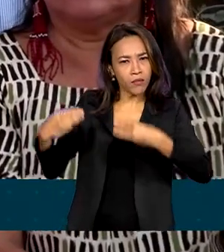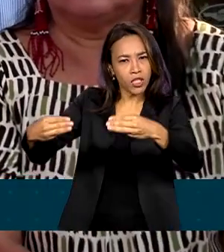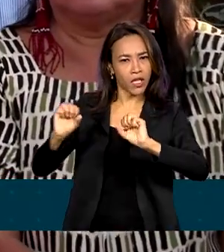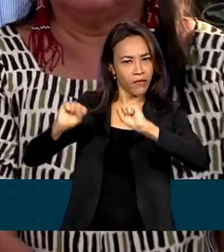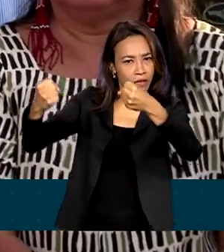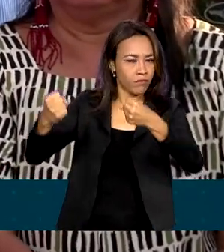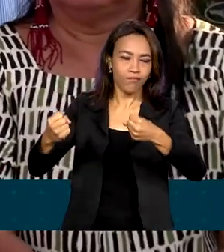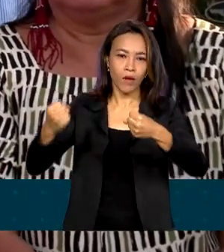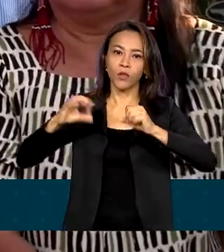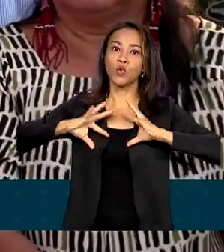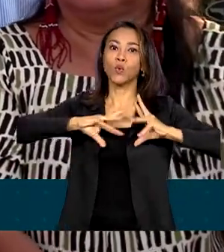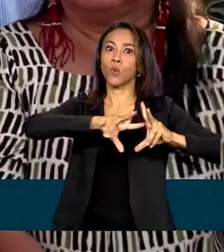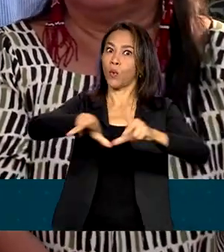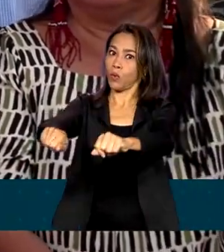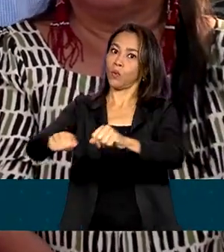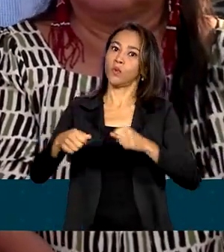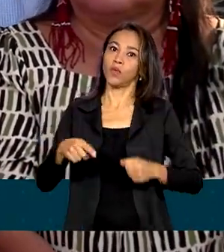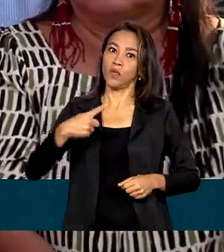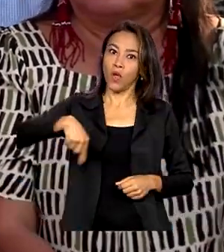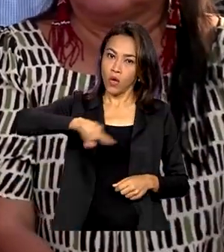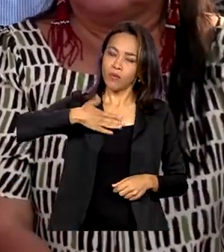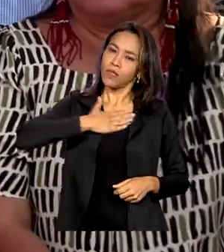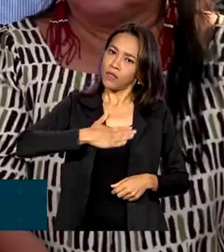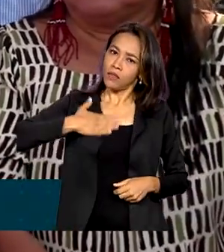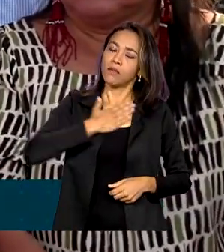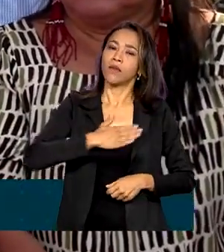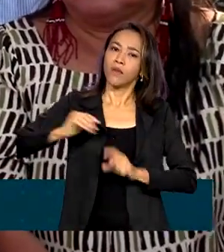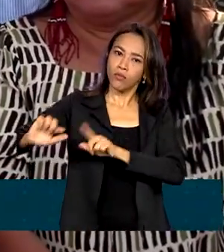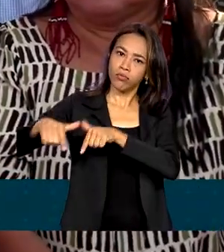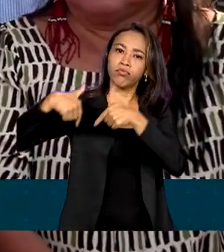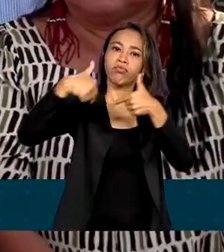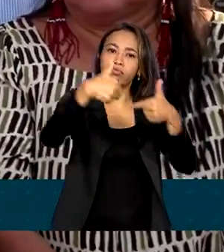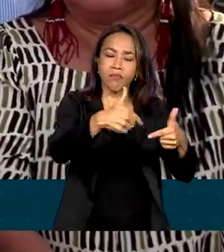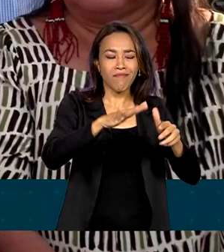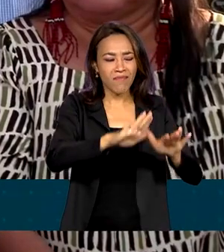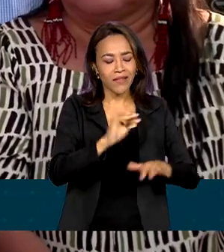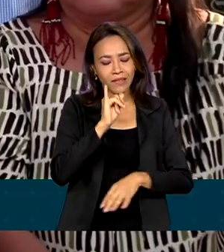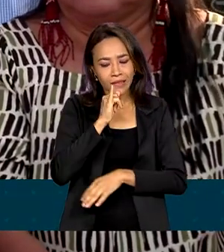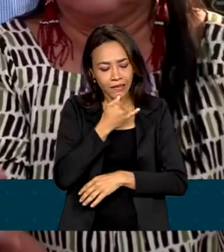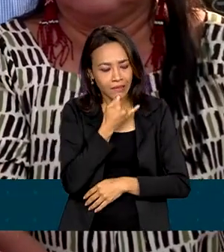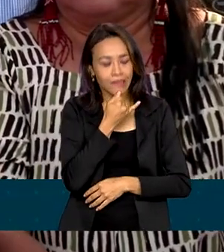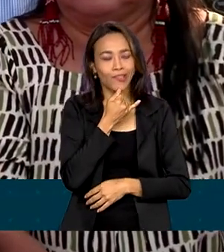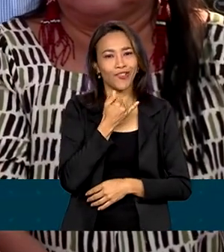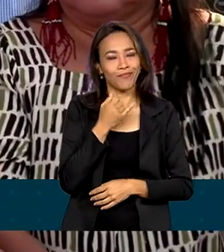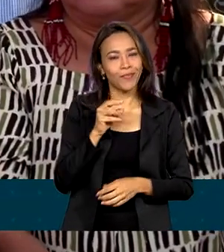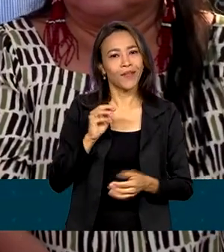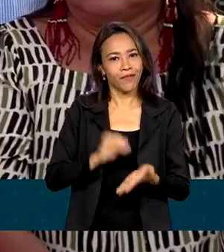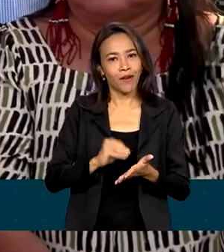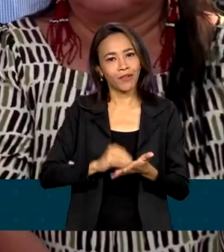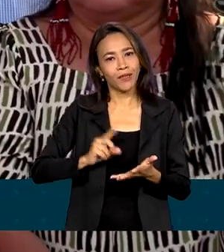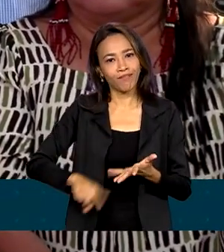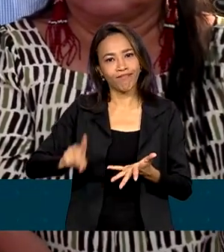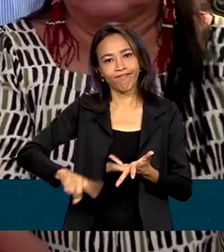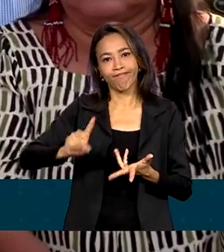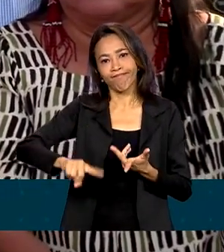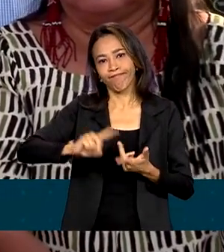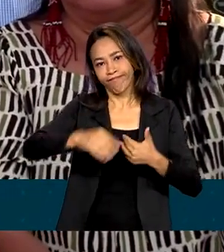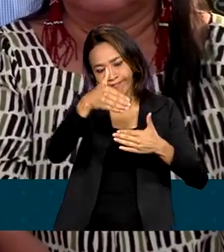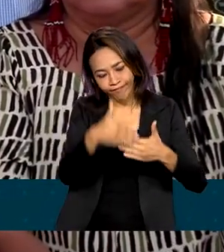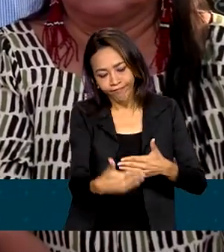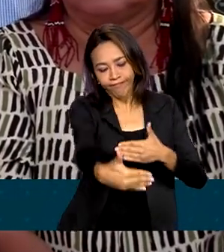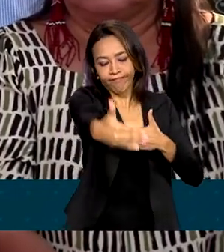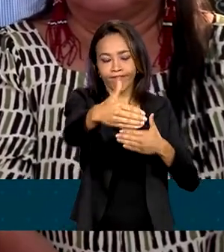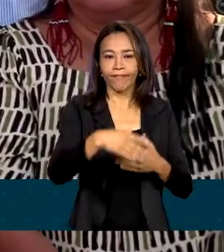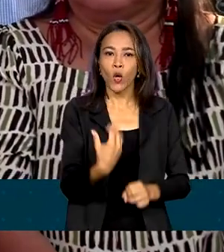ficamos satisfeitos com o que estamos fazendo, mas muito triste ainda pelo que temos que fazer pela frente, né? Reconstrução